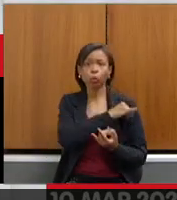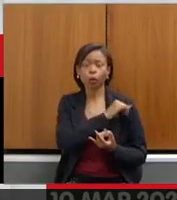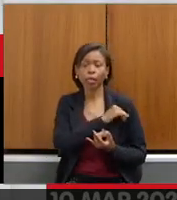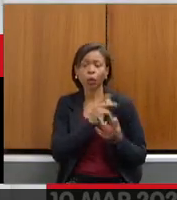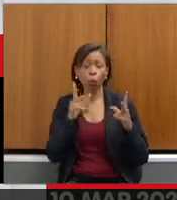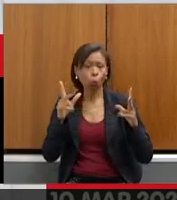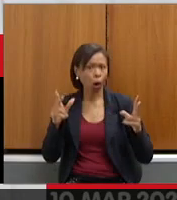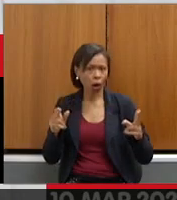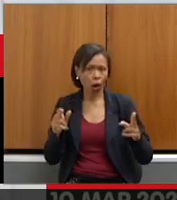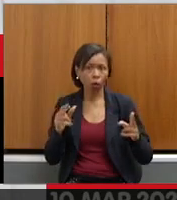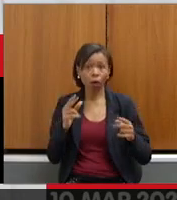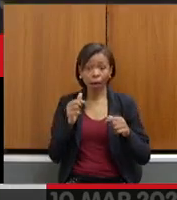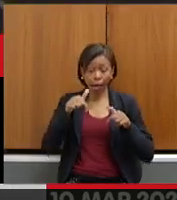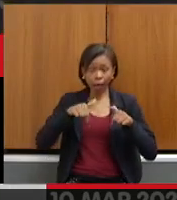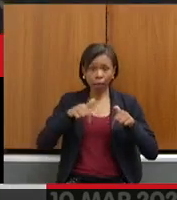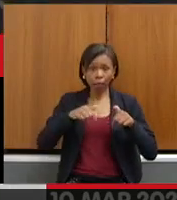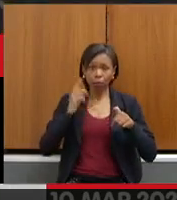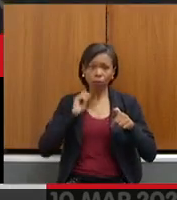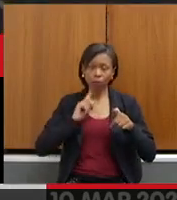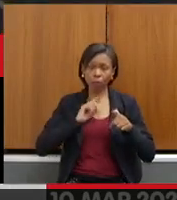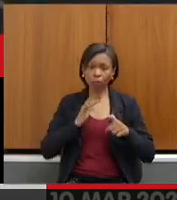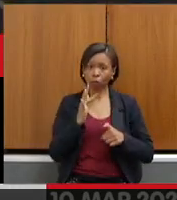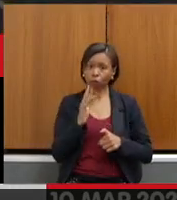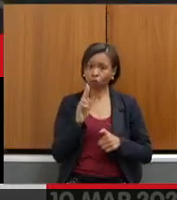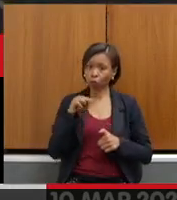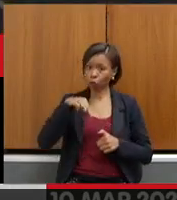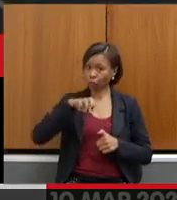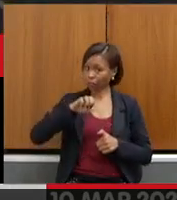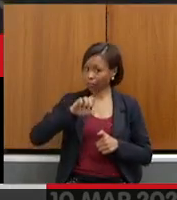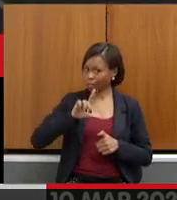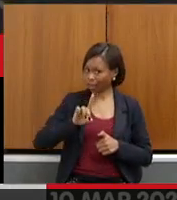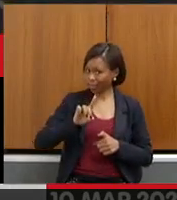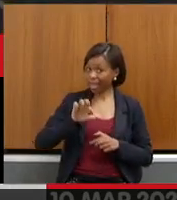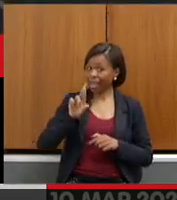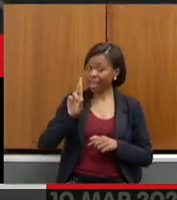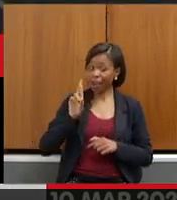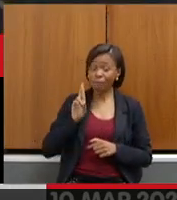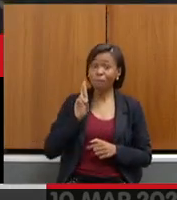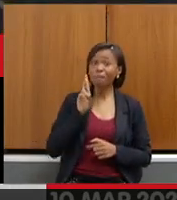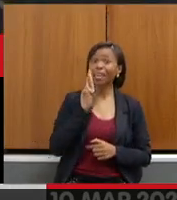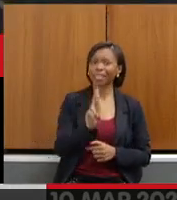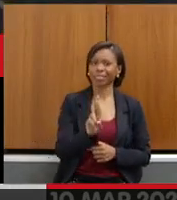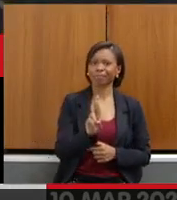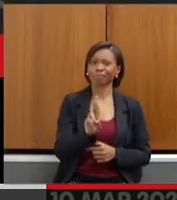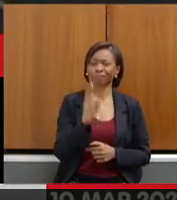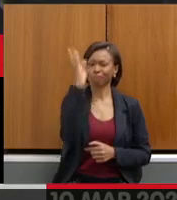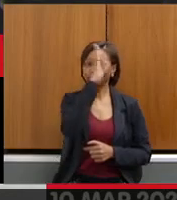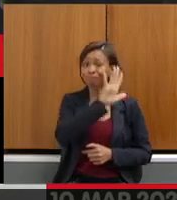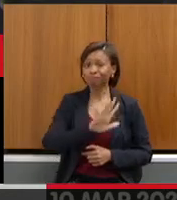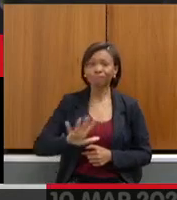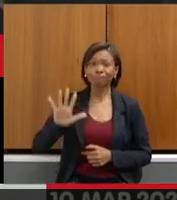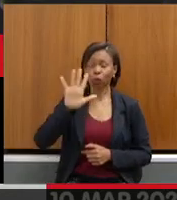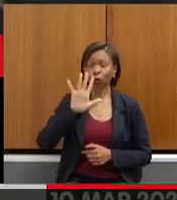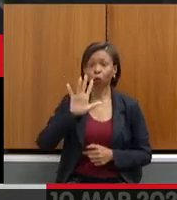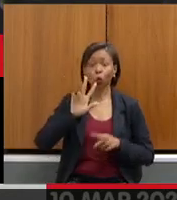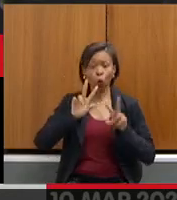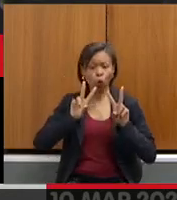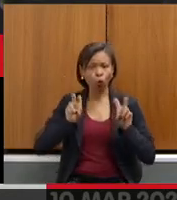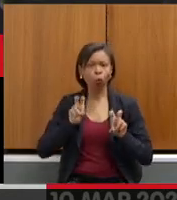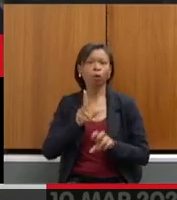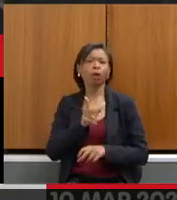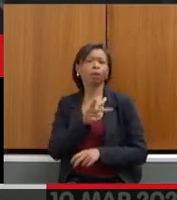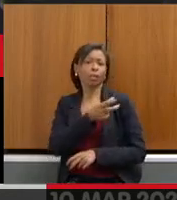referência hoje para o Brasil secretário e o senhor tem certeza sabe disso na vacinação é como a